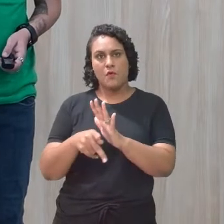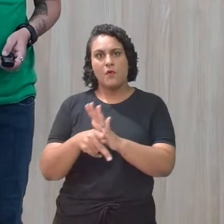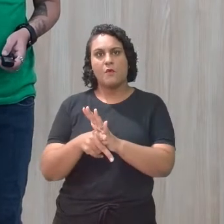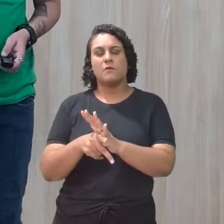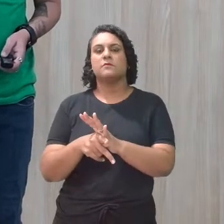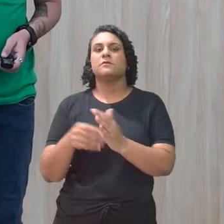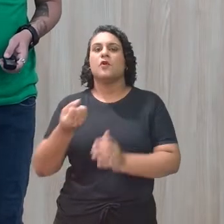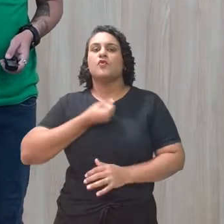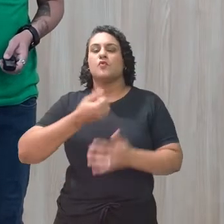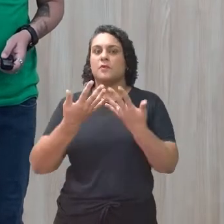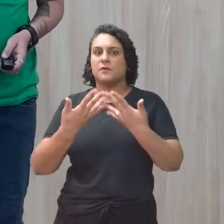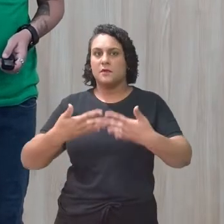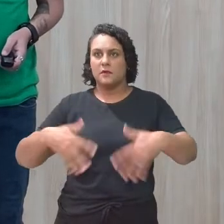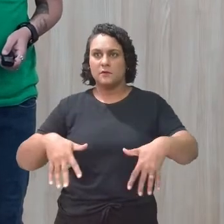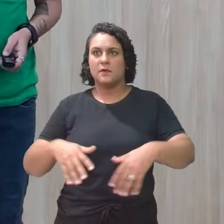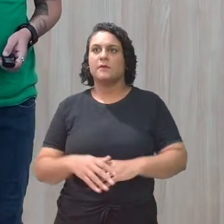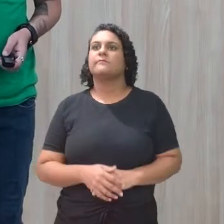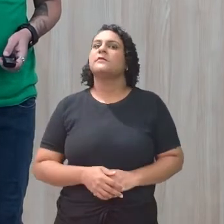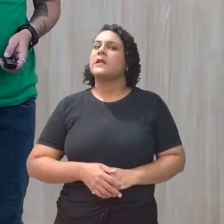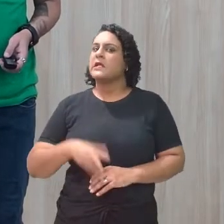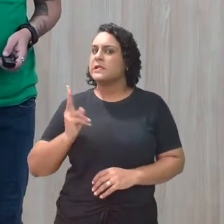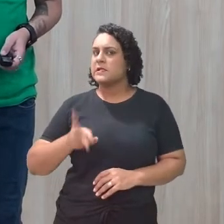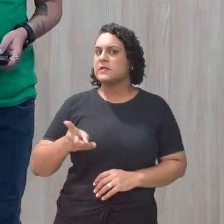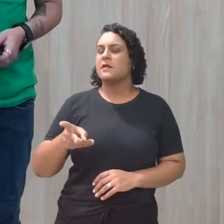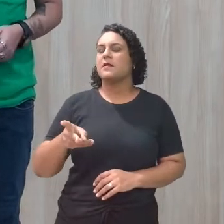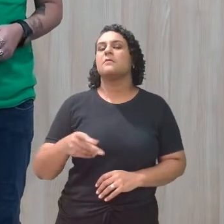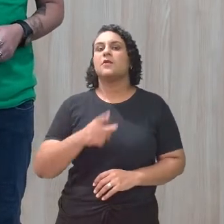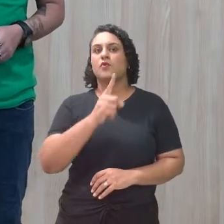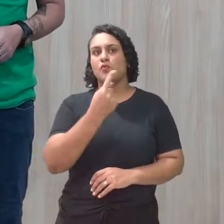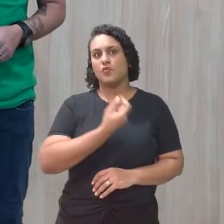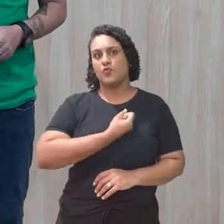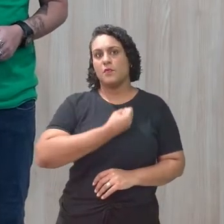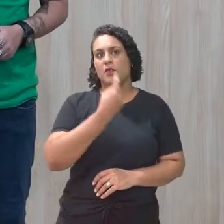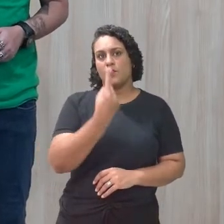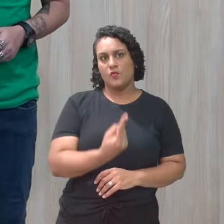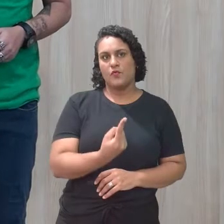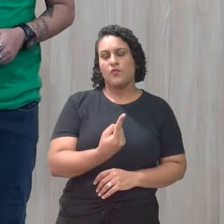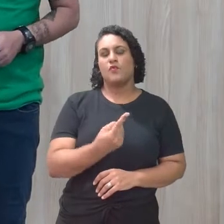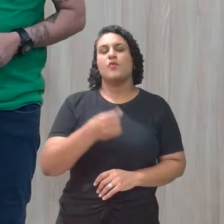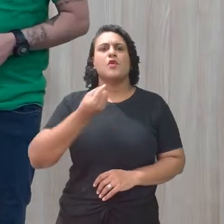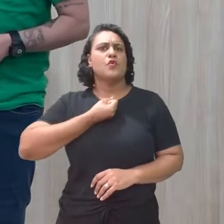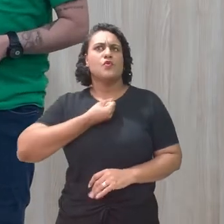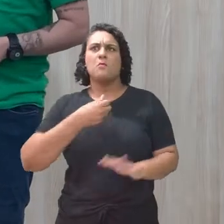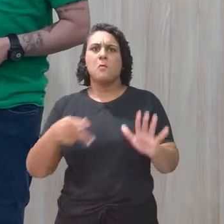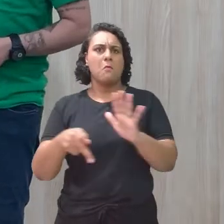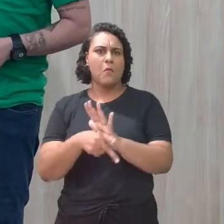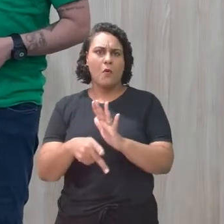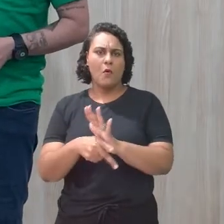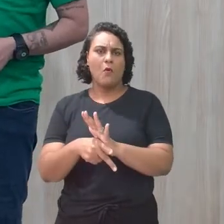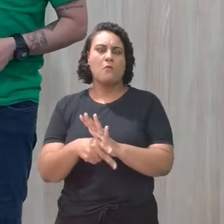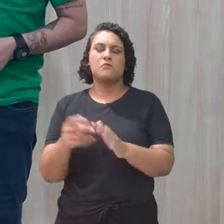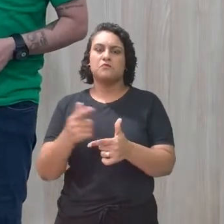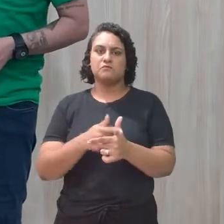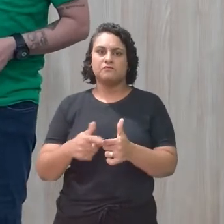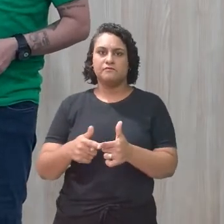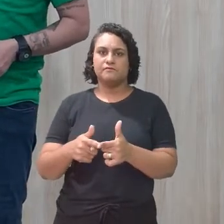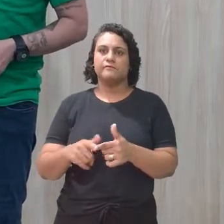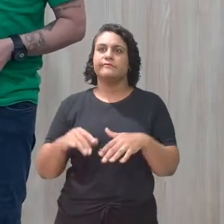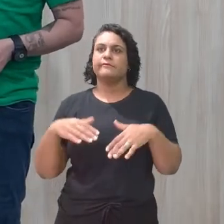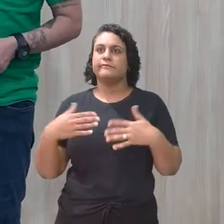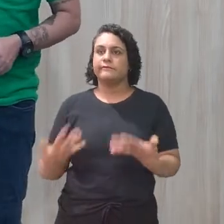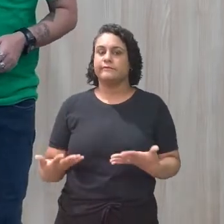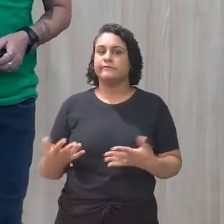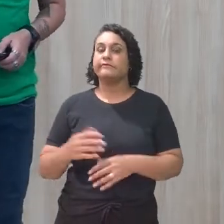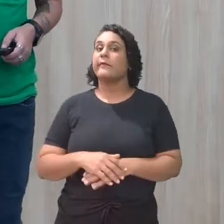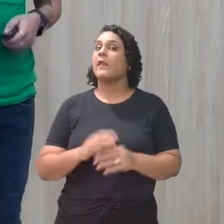a partir do número 2, sempre o número 1 e o ele mesmo. E a gente vai perceber que a